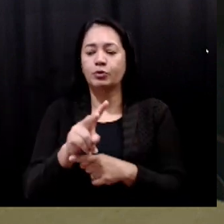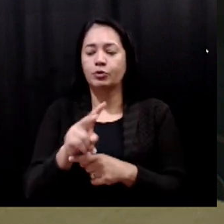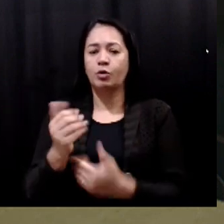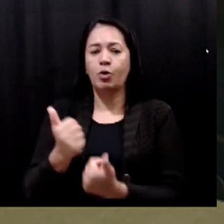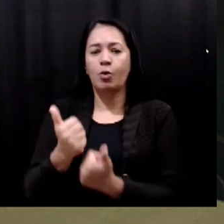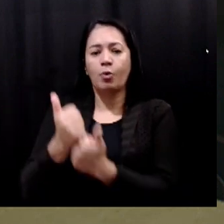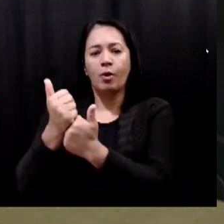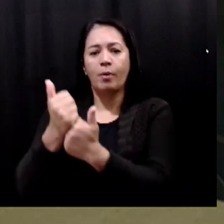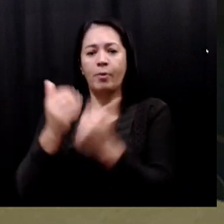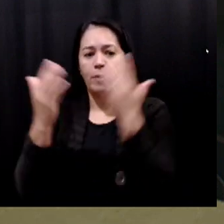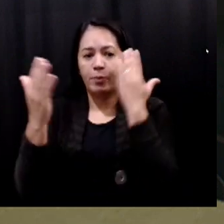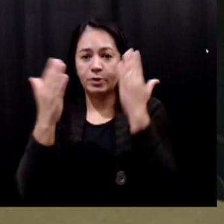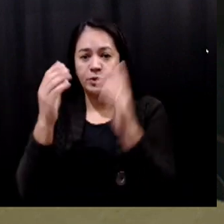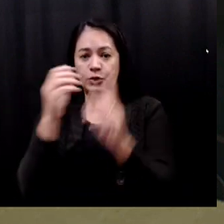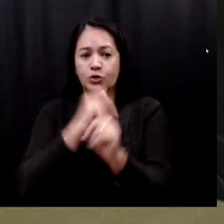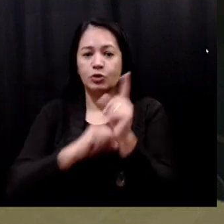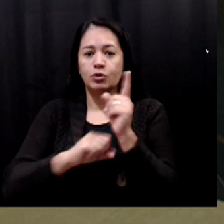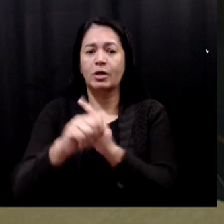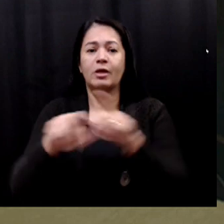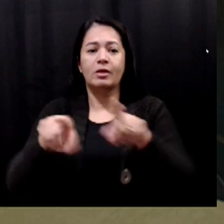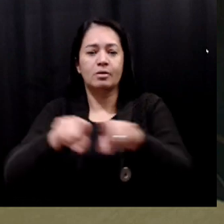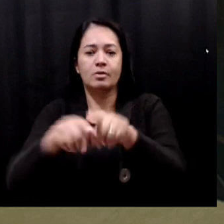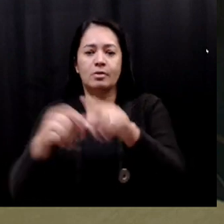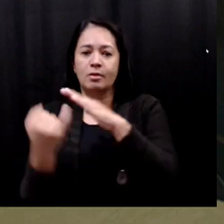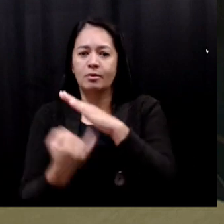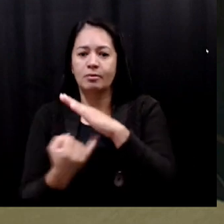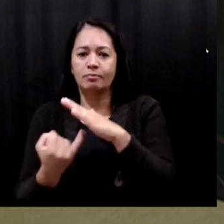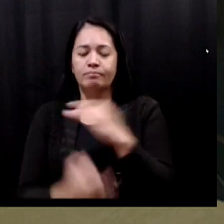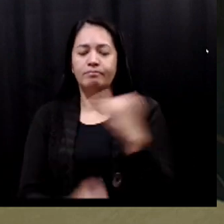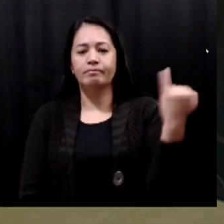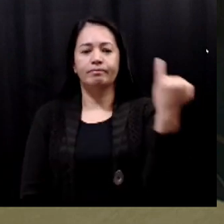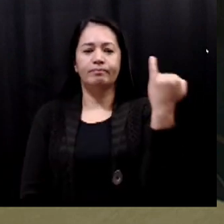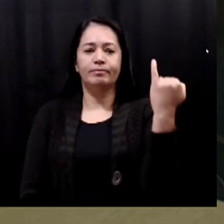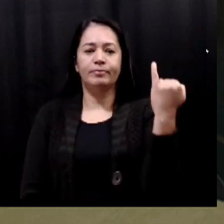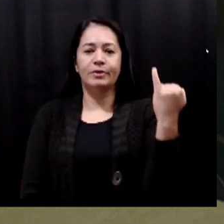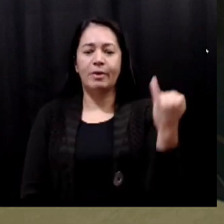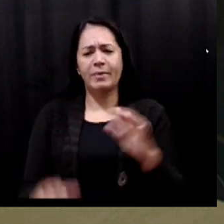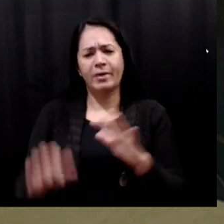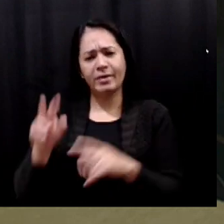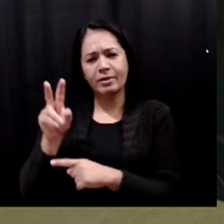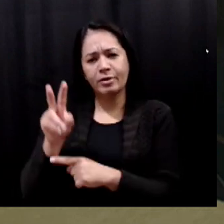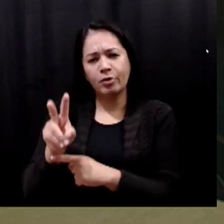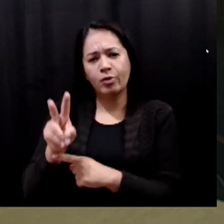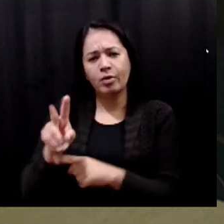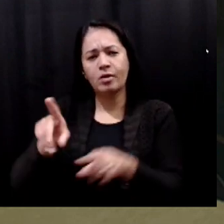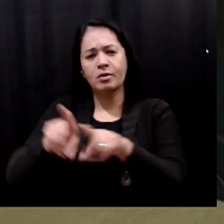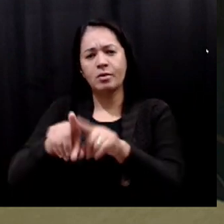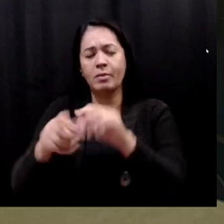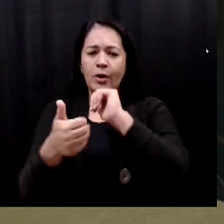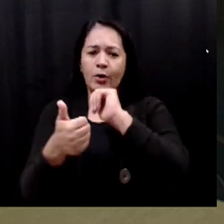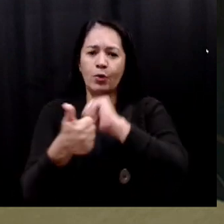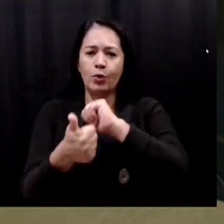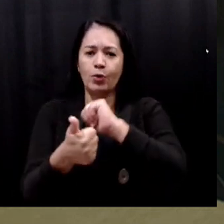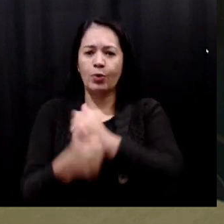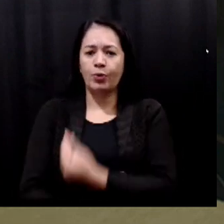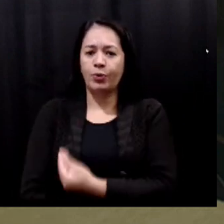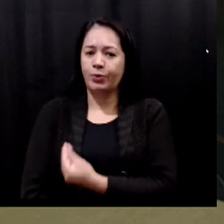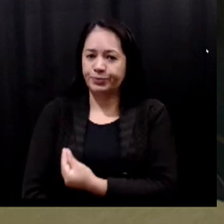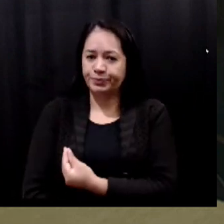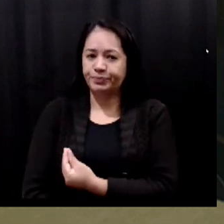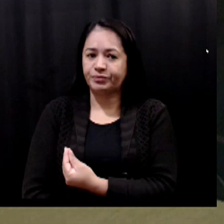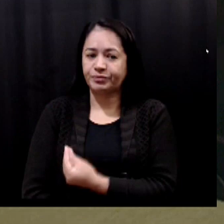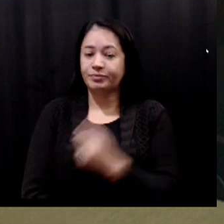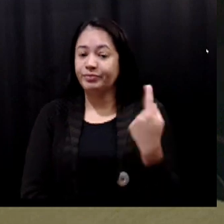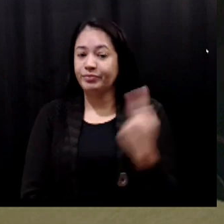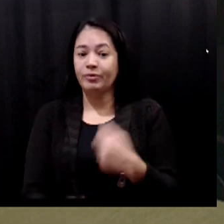até institucional é fundamental para que esse cuidador também tenha qualidade de vida. E para falar sobre esse assunto, nós